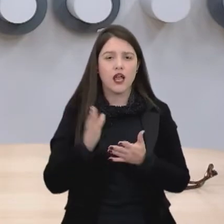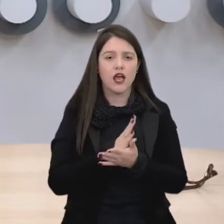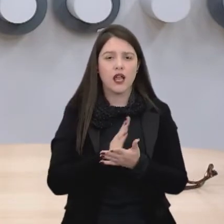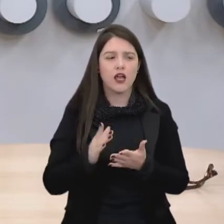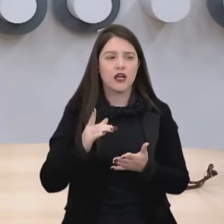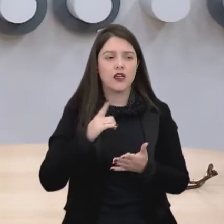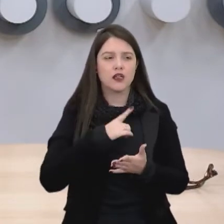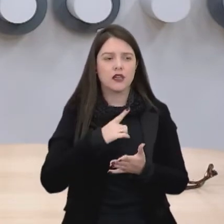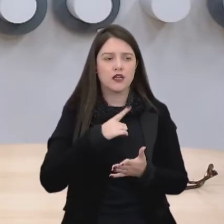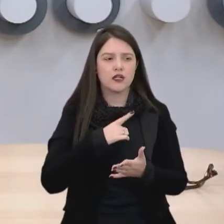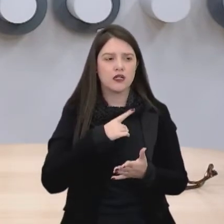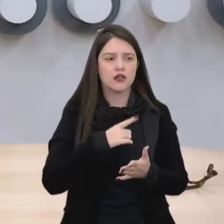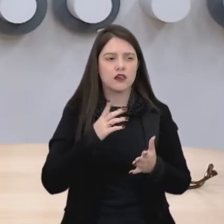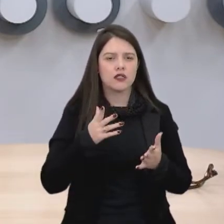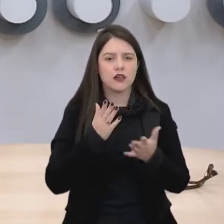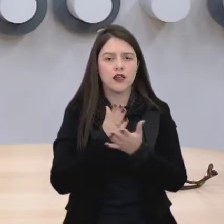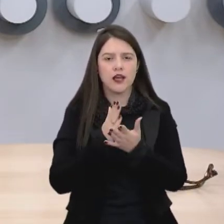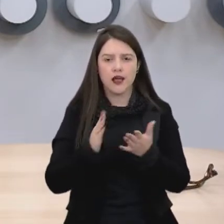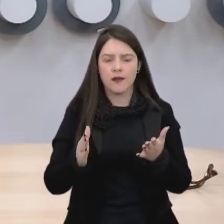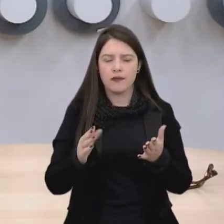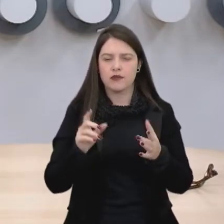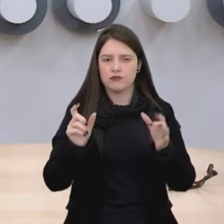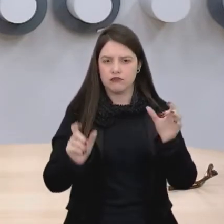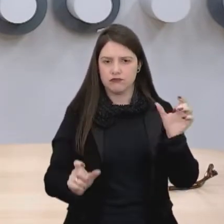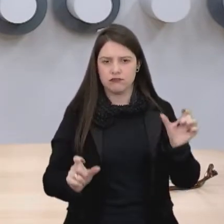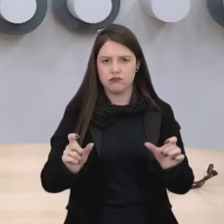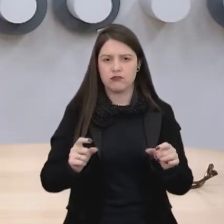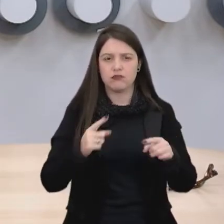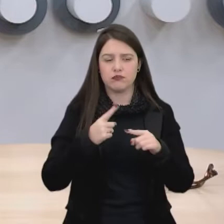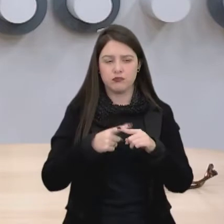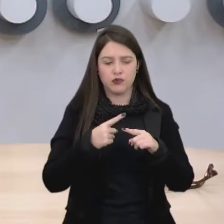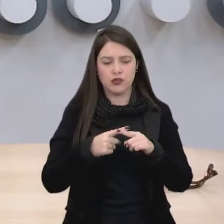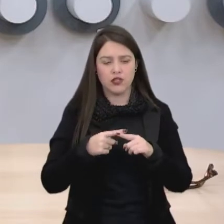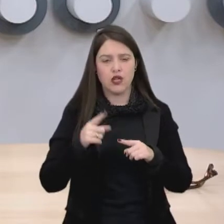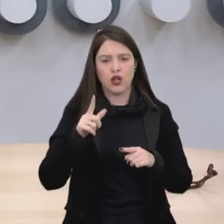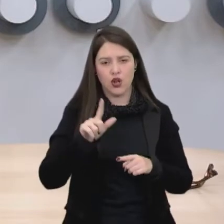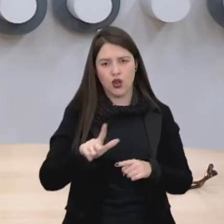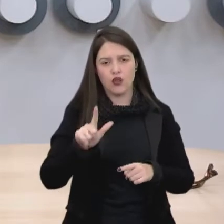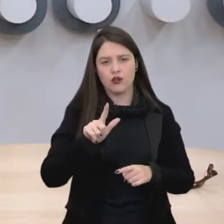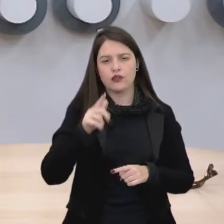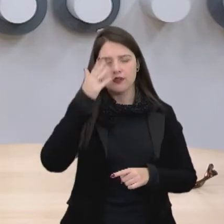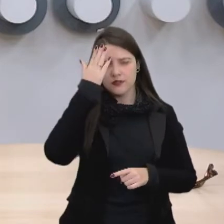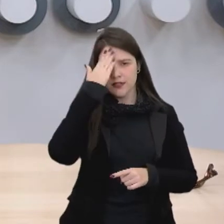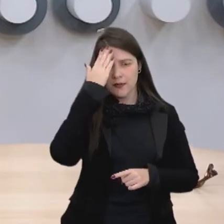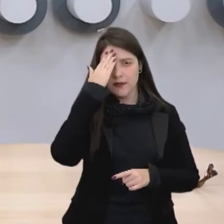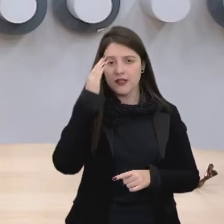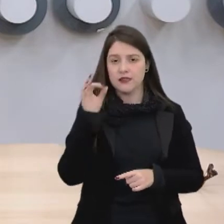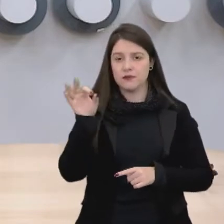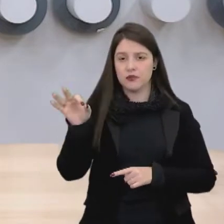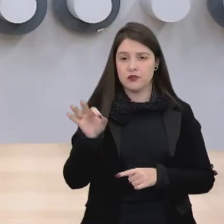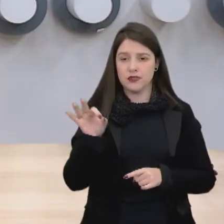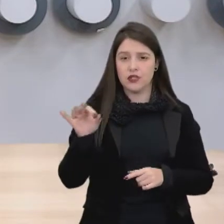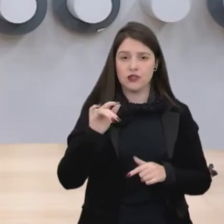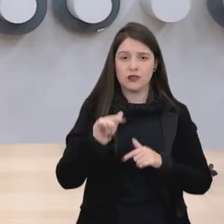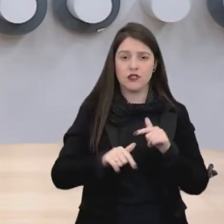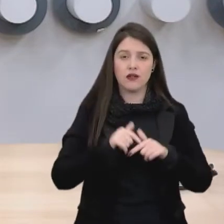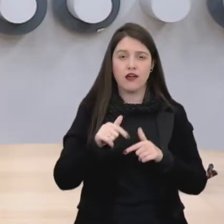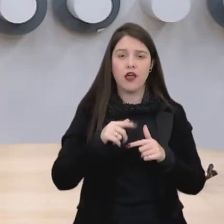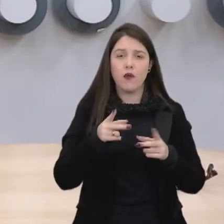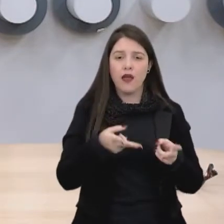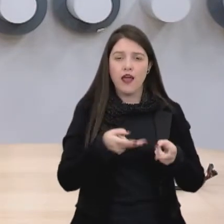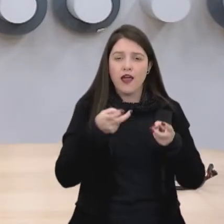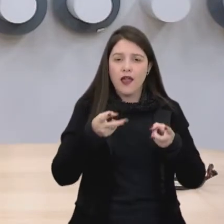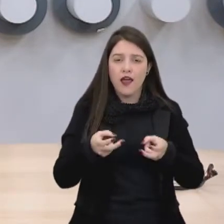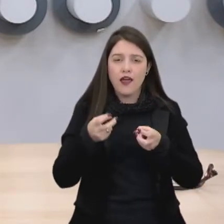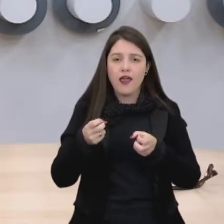que, logicamente, arcar com isso, né, porque a gente sabe que mesmo que os aposentados trabalhem, é um rendimento, né,